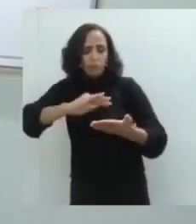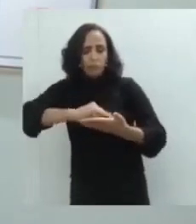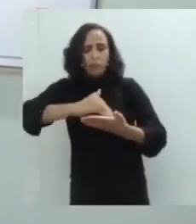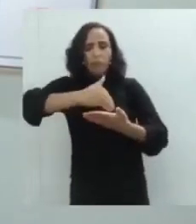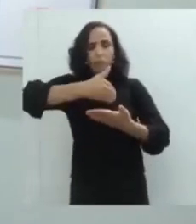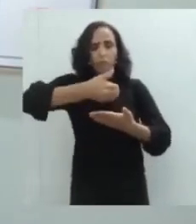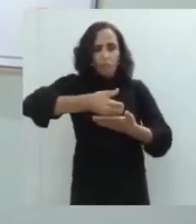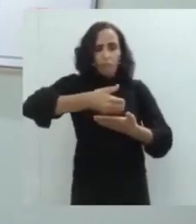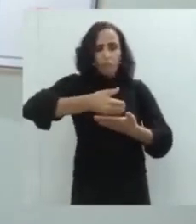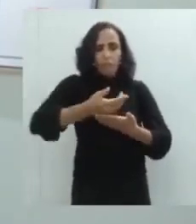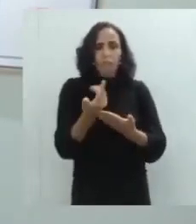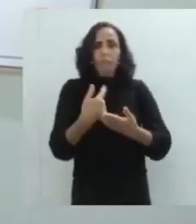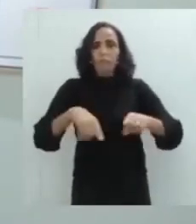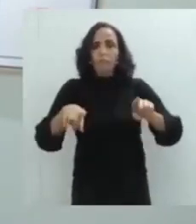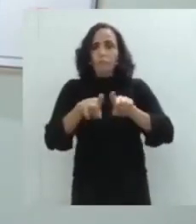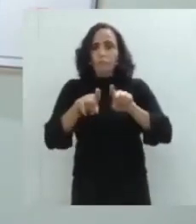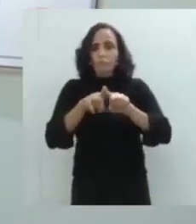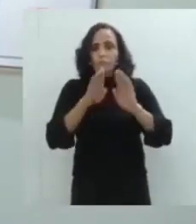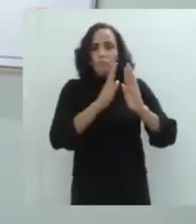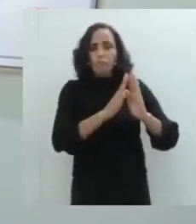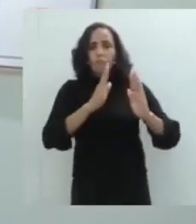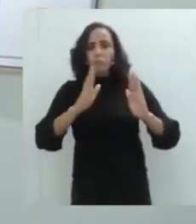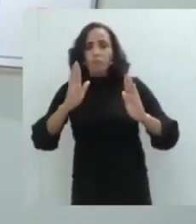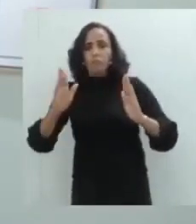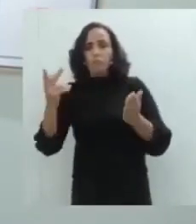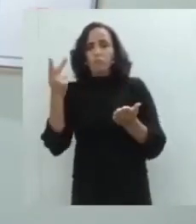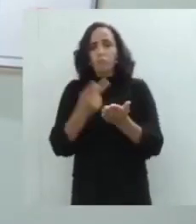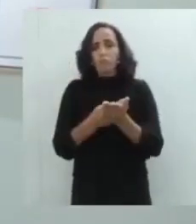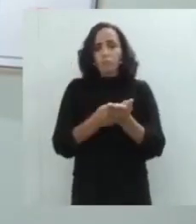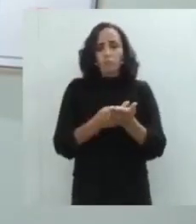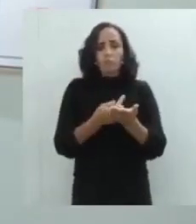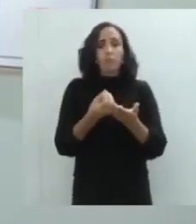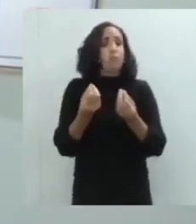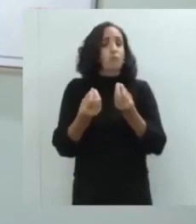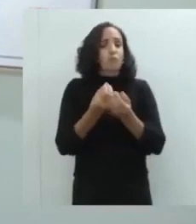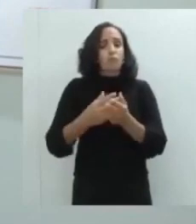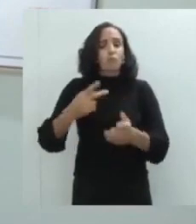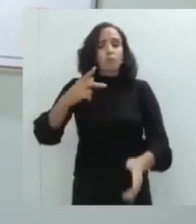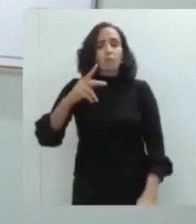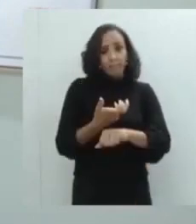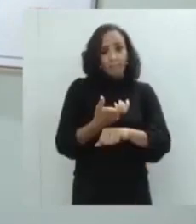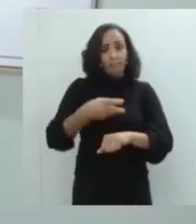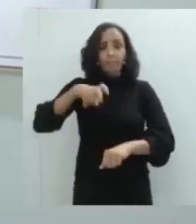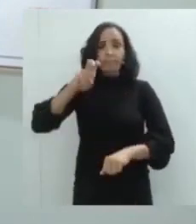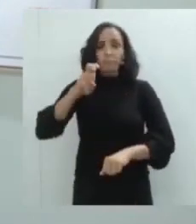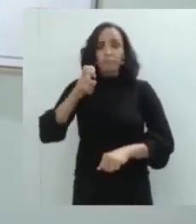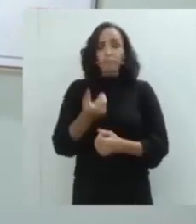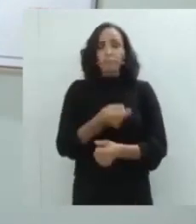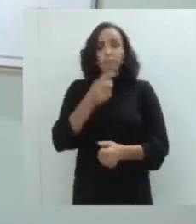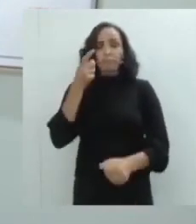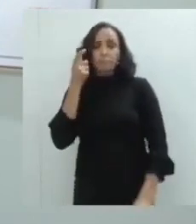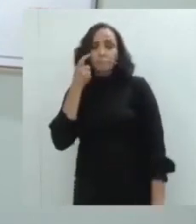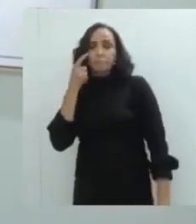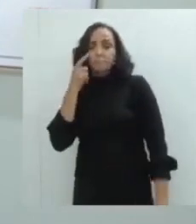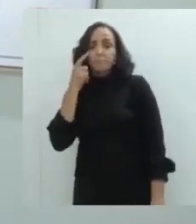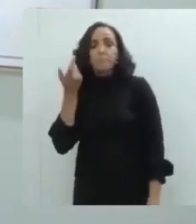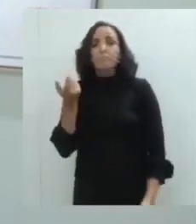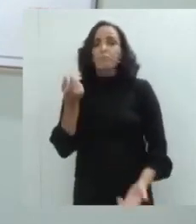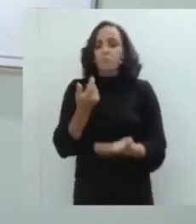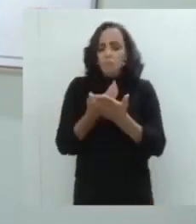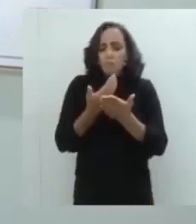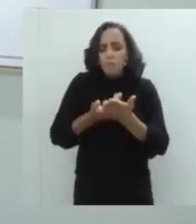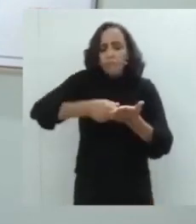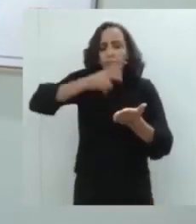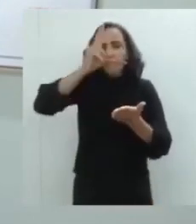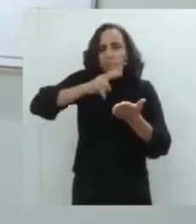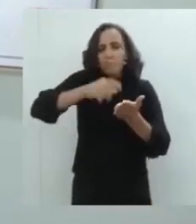MySQL com uma biblioteca FPDF e a escrita em PHP. Fique atento às atividades.